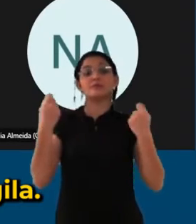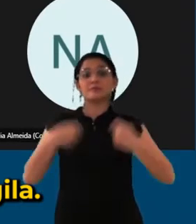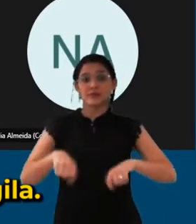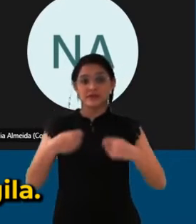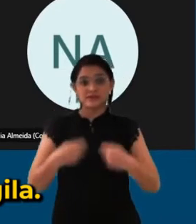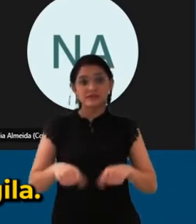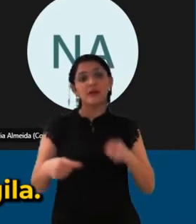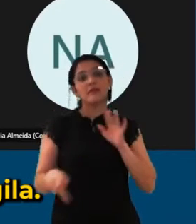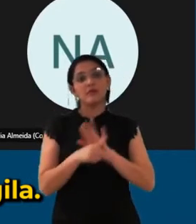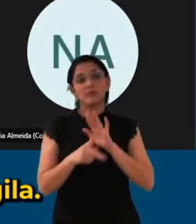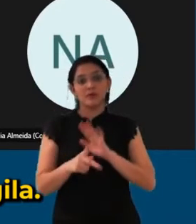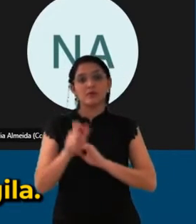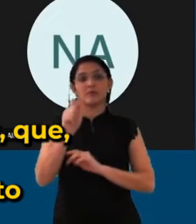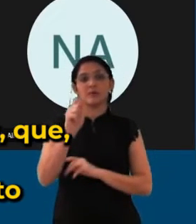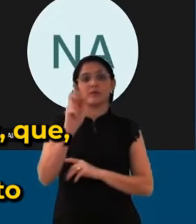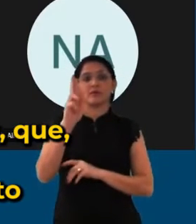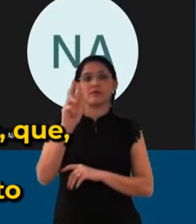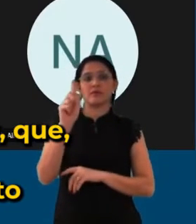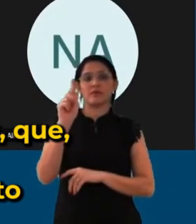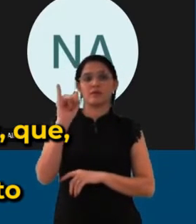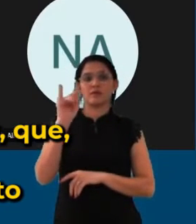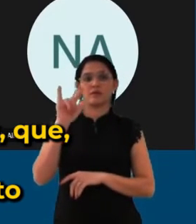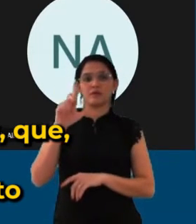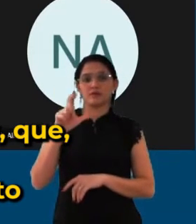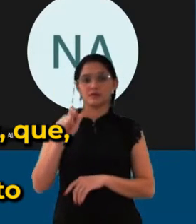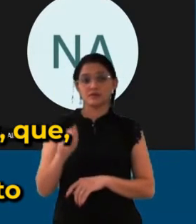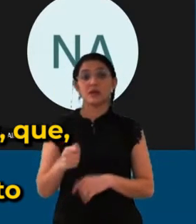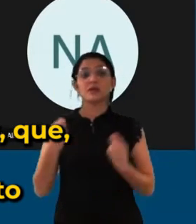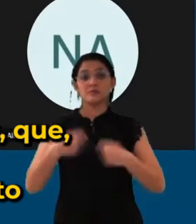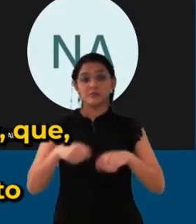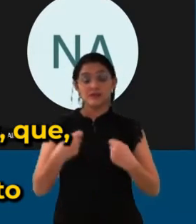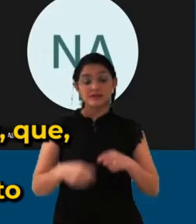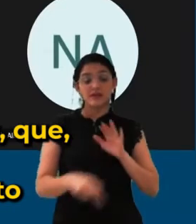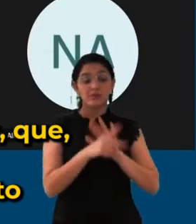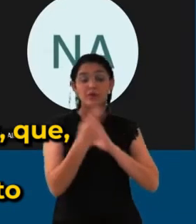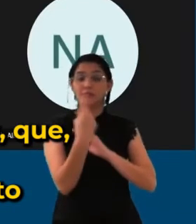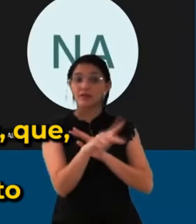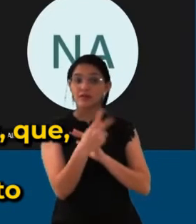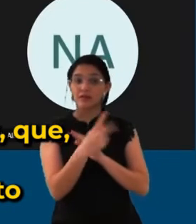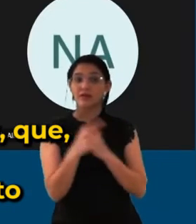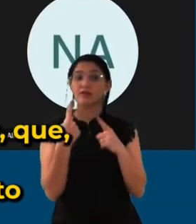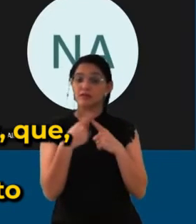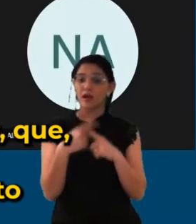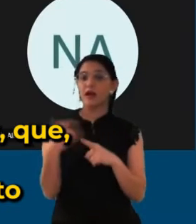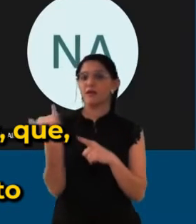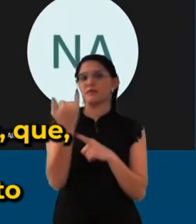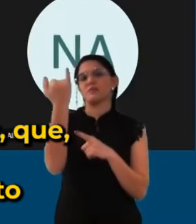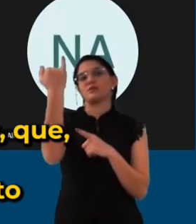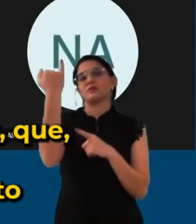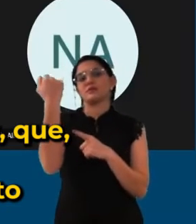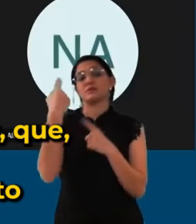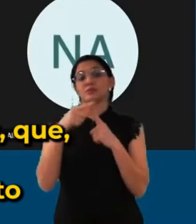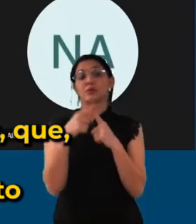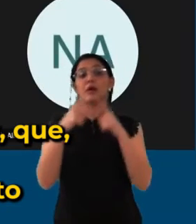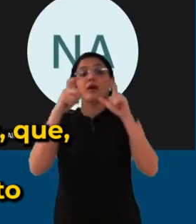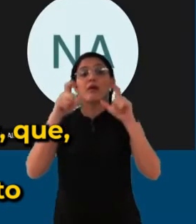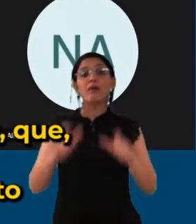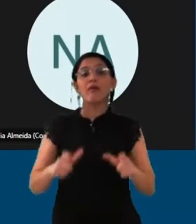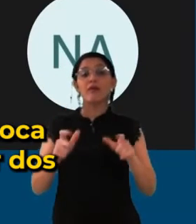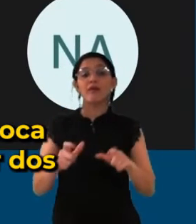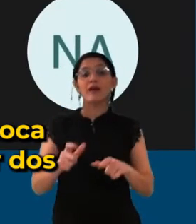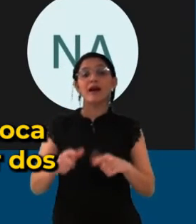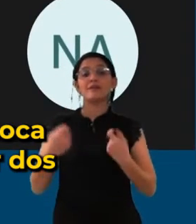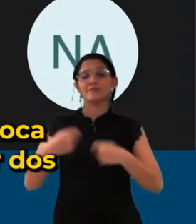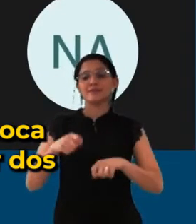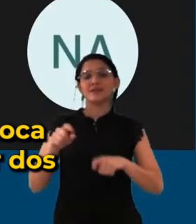né, uma argila laterítica com determinadas características químicas que naquele momento, naquela situação de produção de